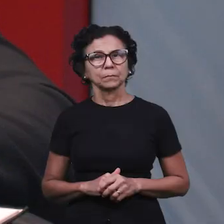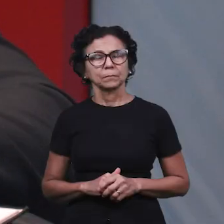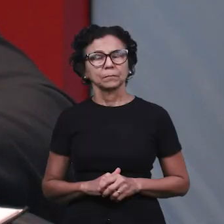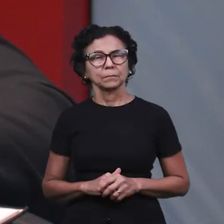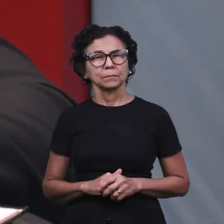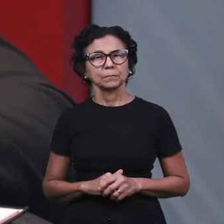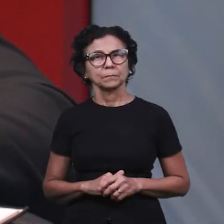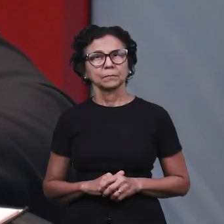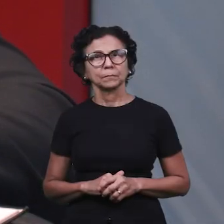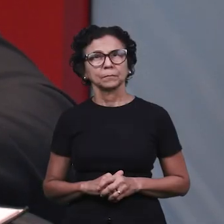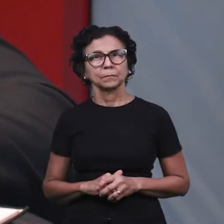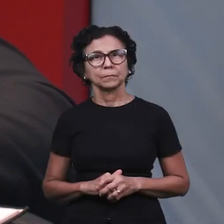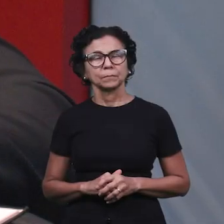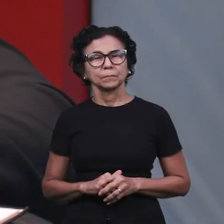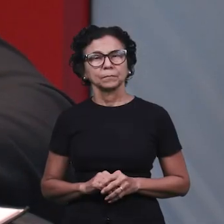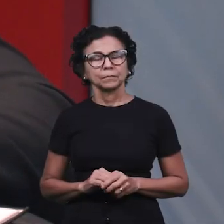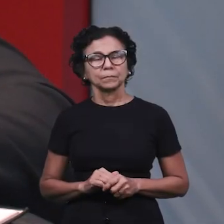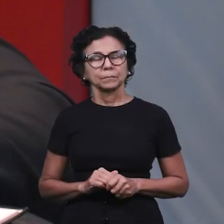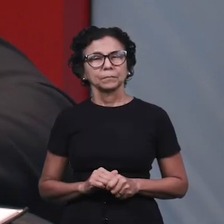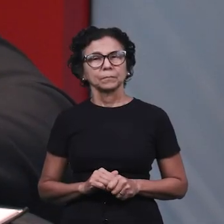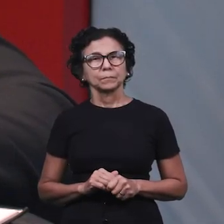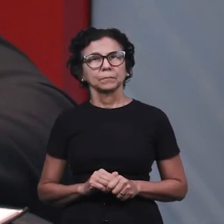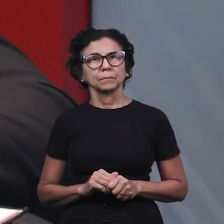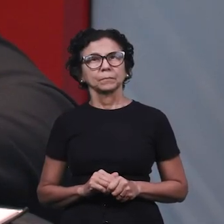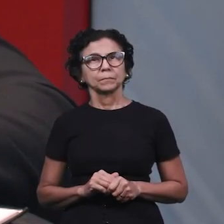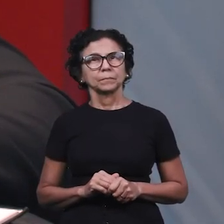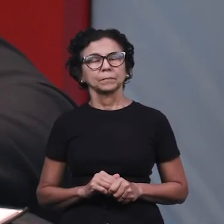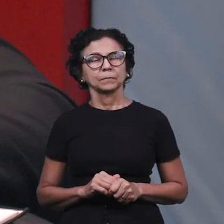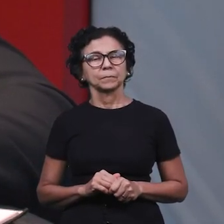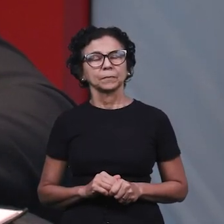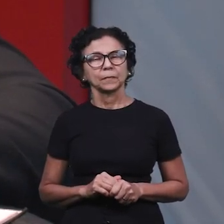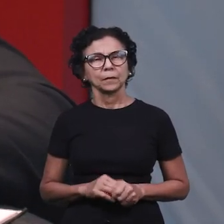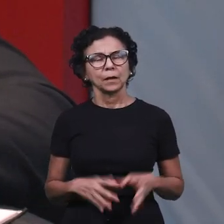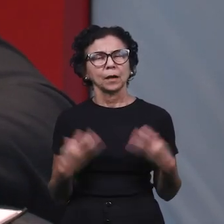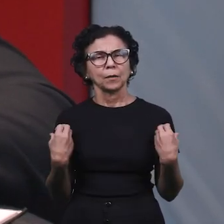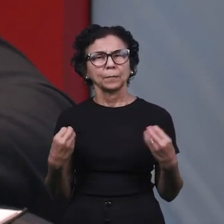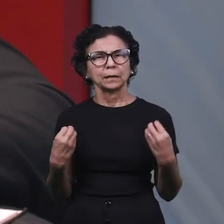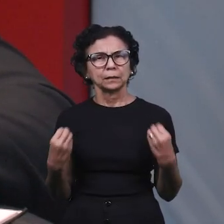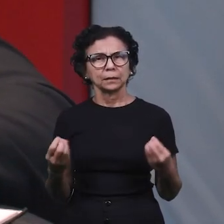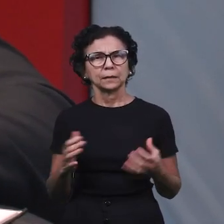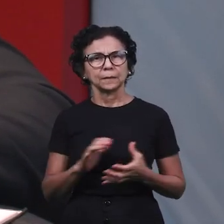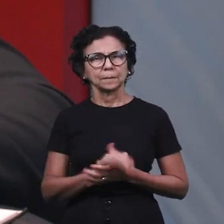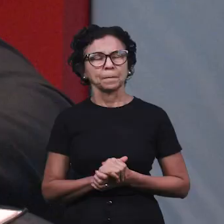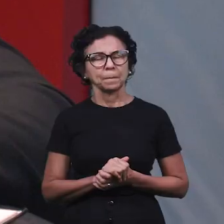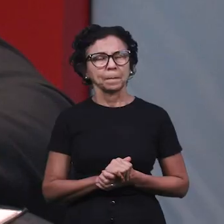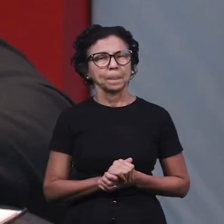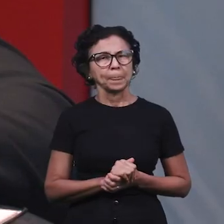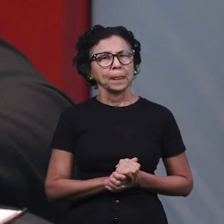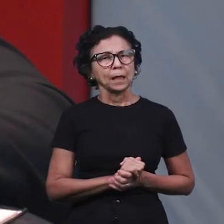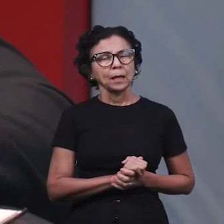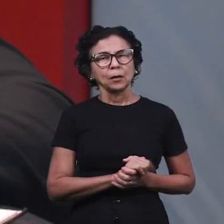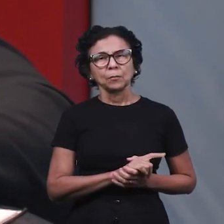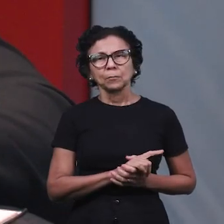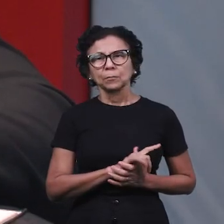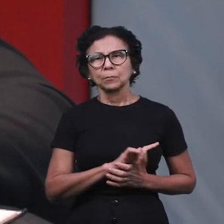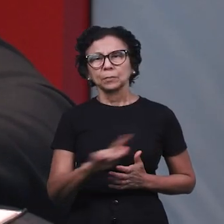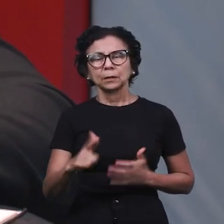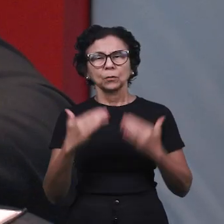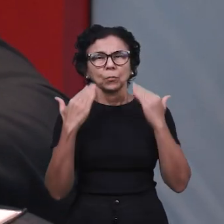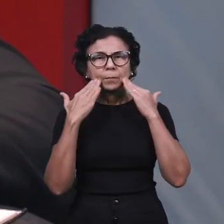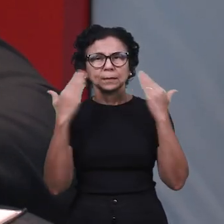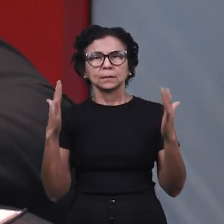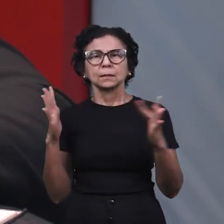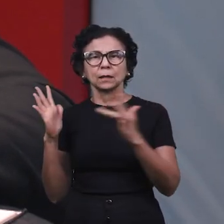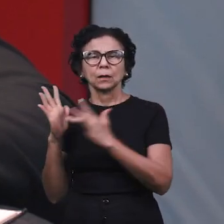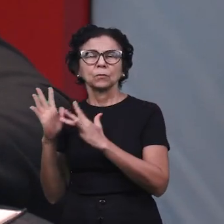É para que Benjamim não se manifeste. É para que Benjamim não apareça. É para que Benjamim